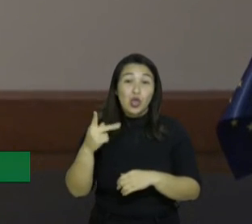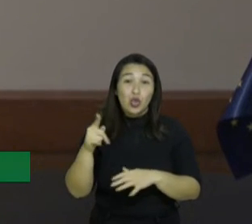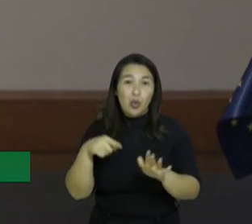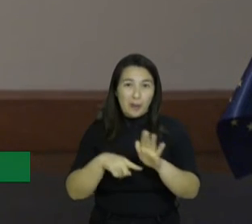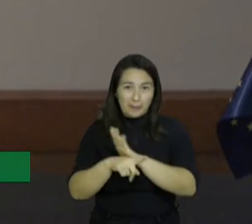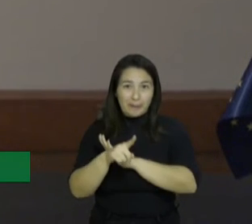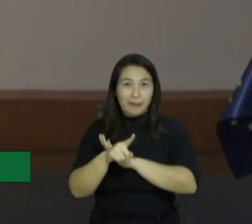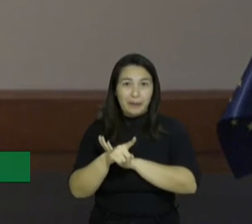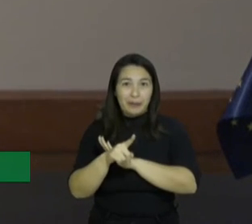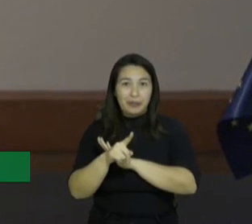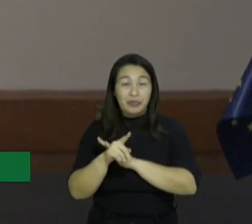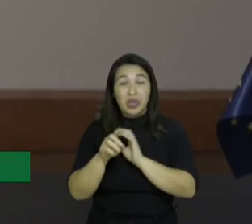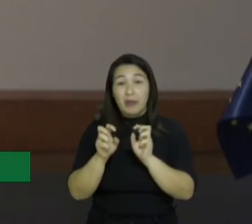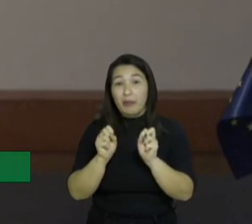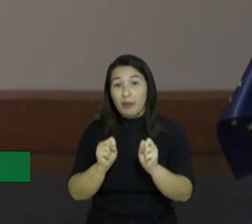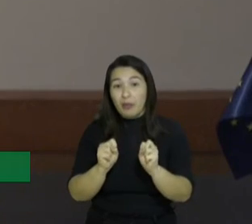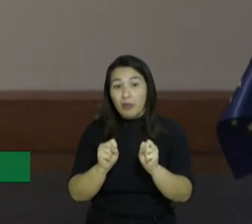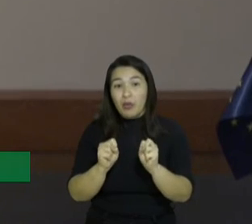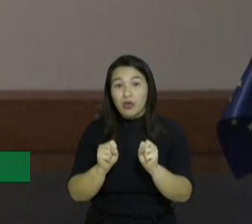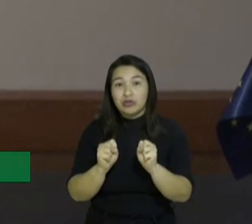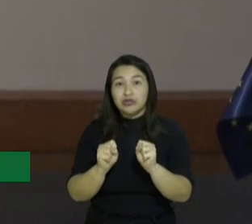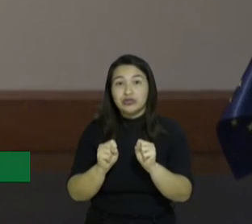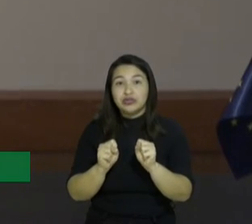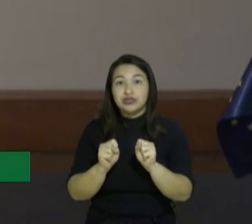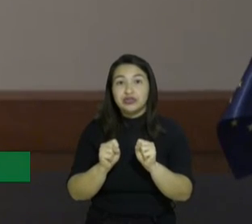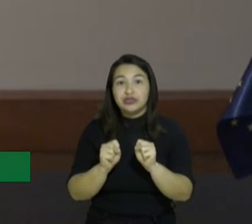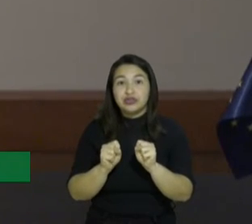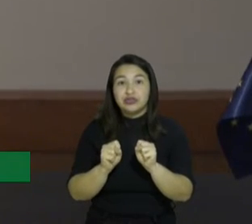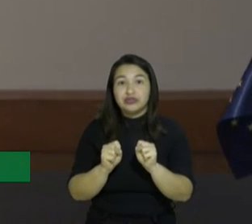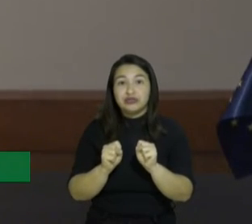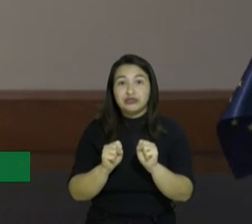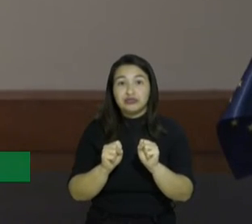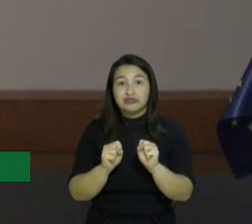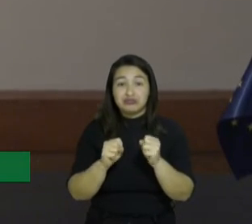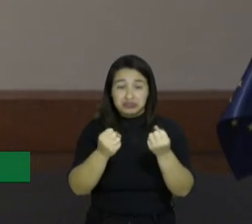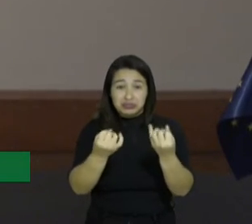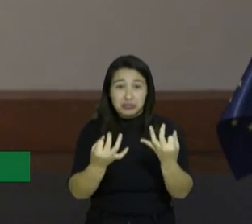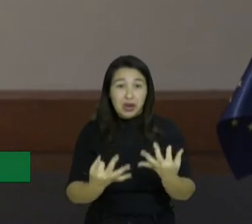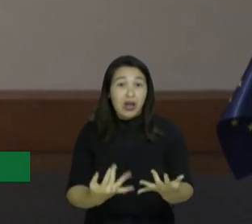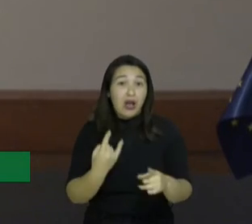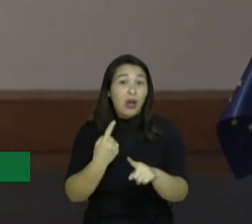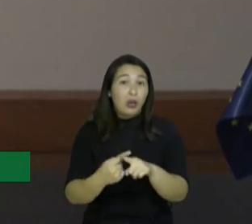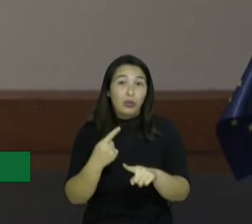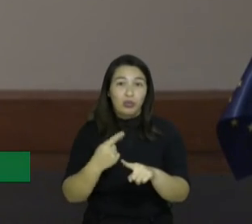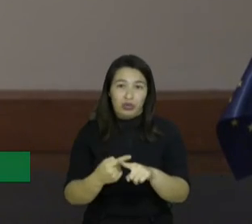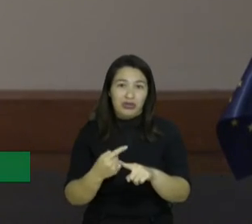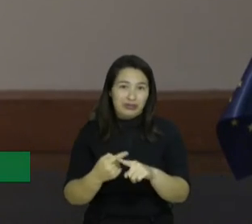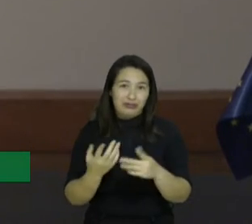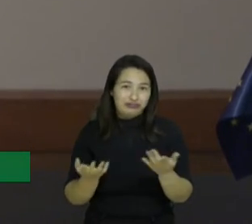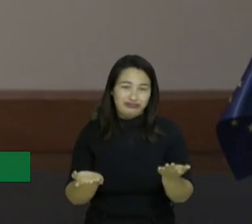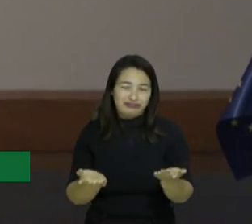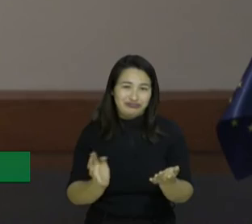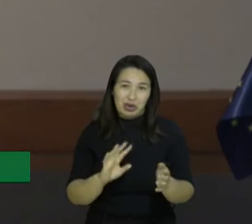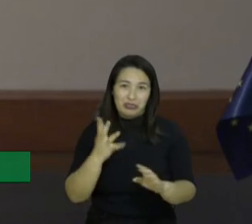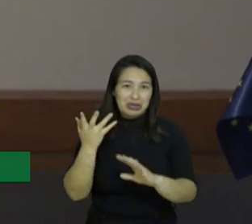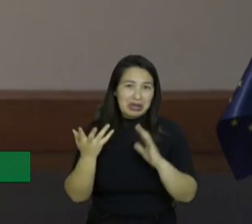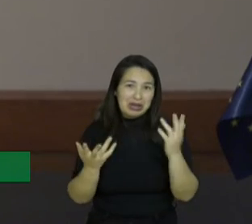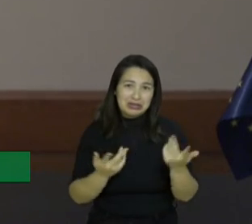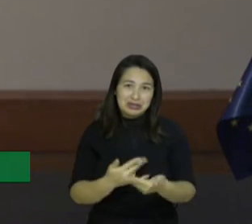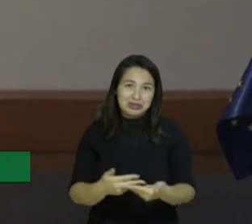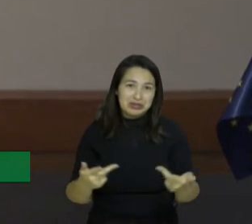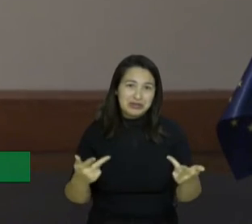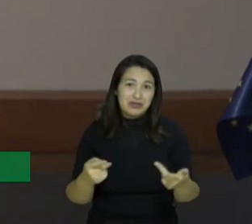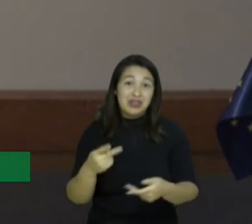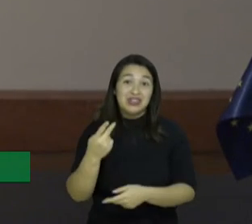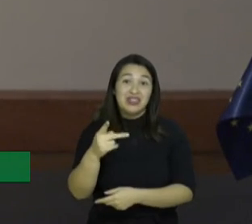pergunta pode ser pode ser uma justificativa Deputado Ivan sobre o por você não